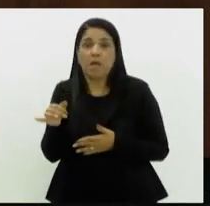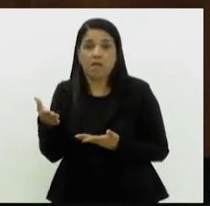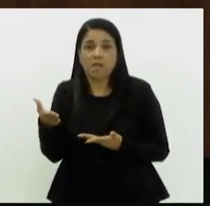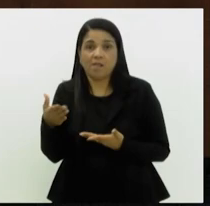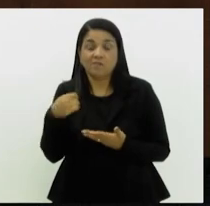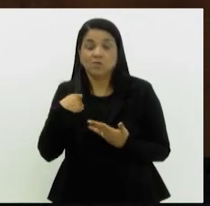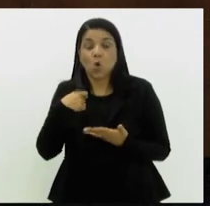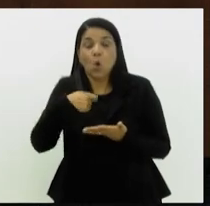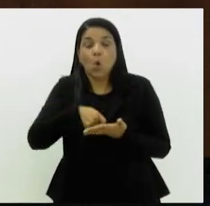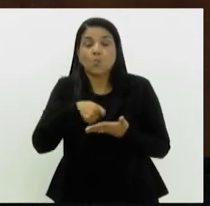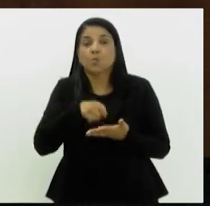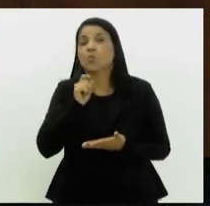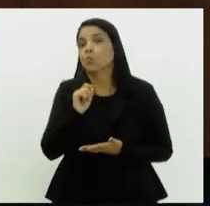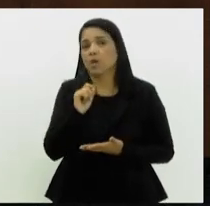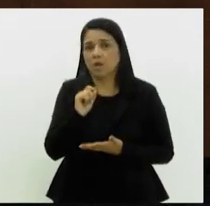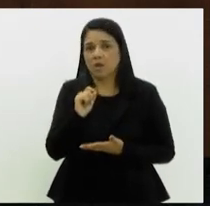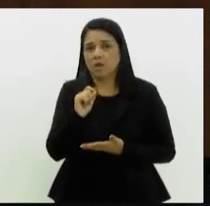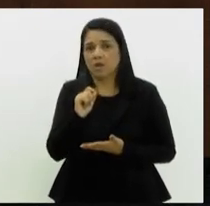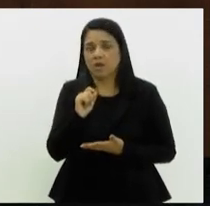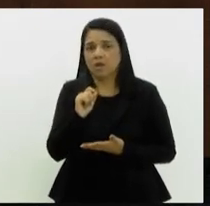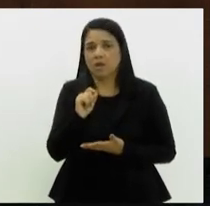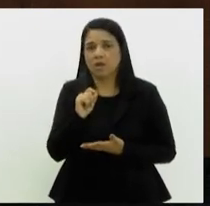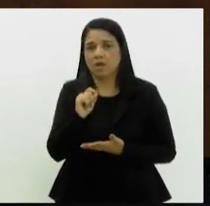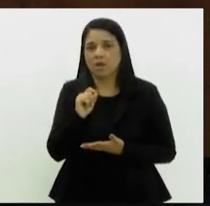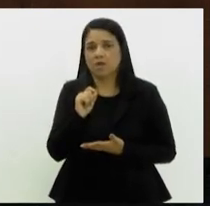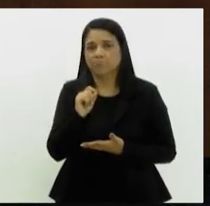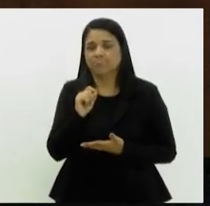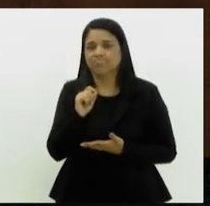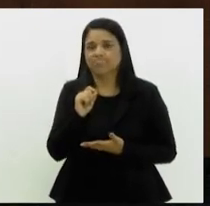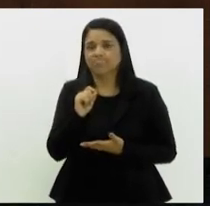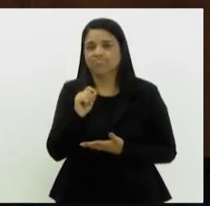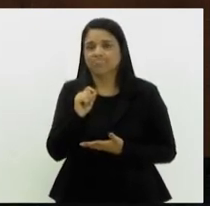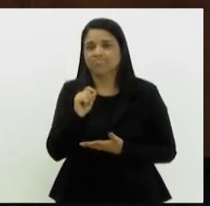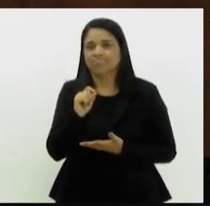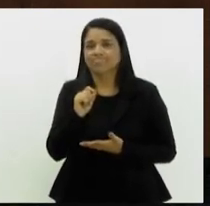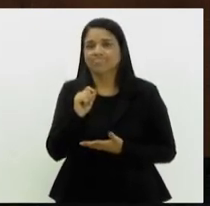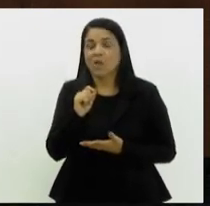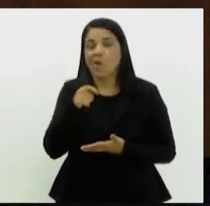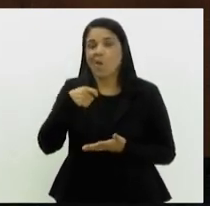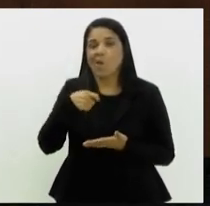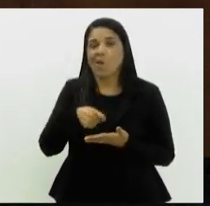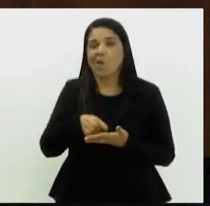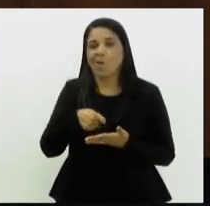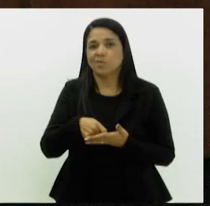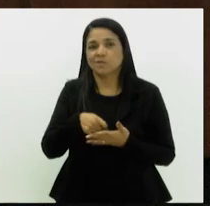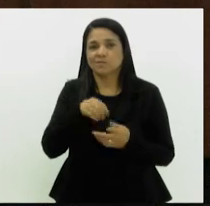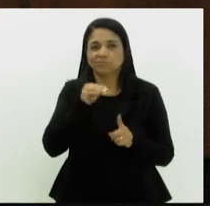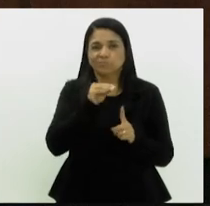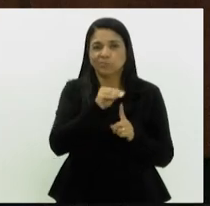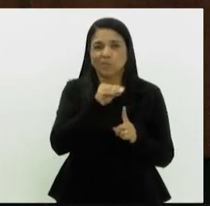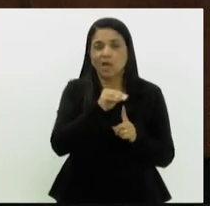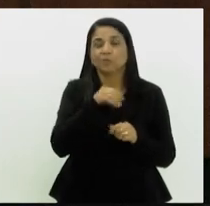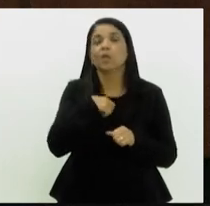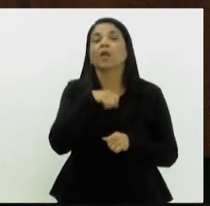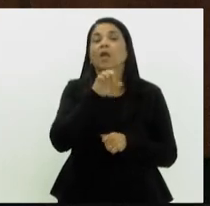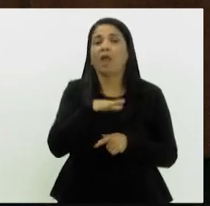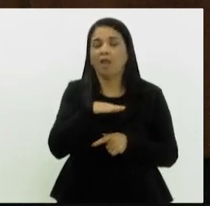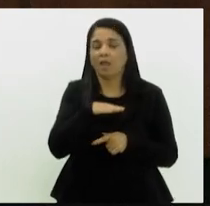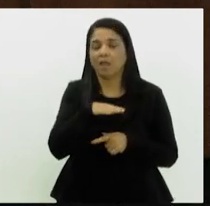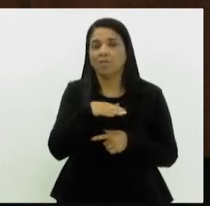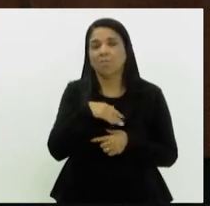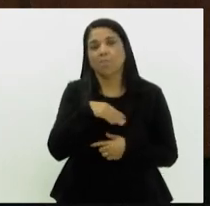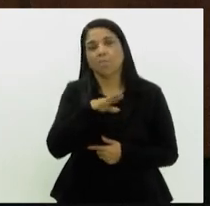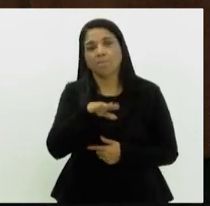obriga, você consolida a opressão e a obrigação dos cuidados nas mulheres. E aí, já valorizando